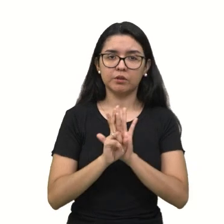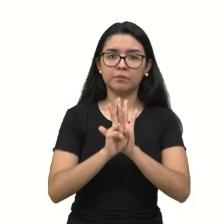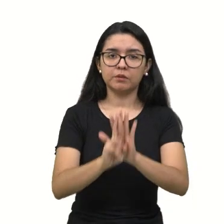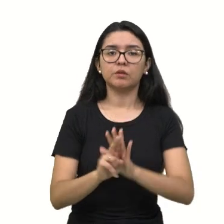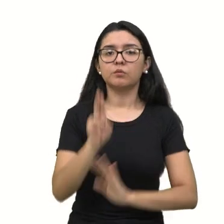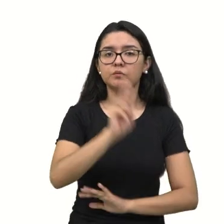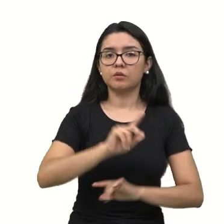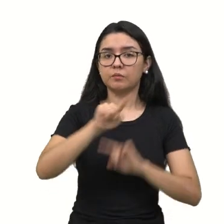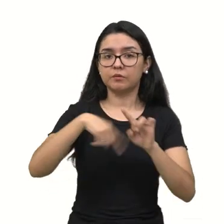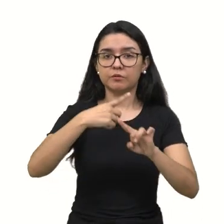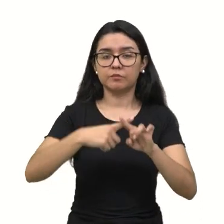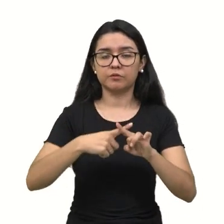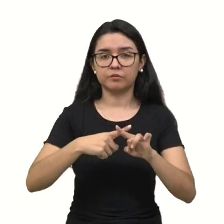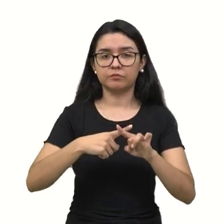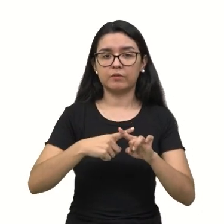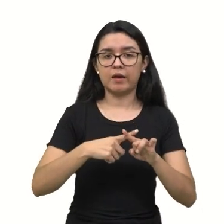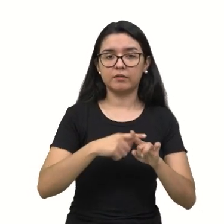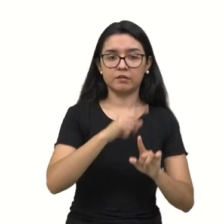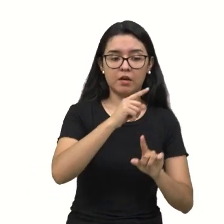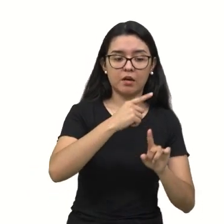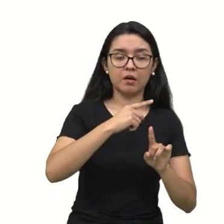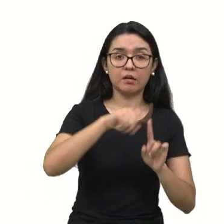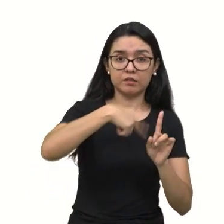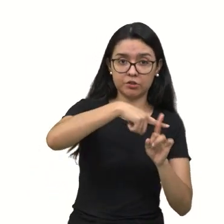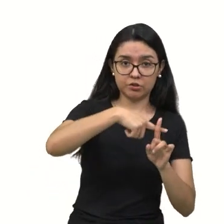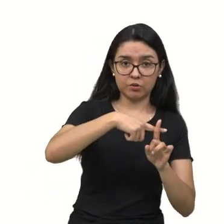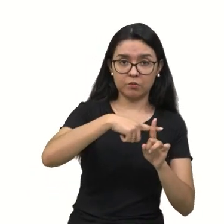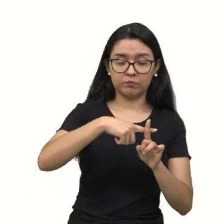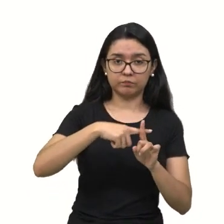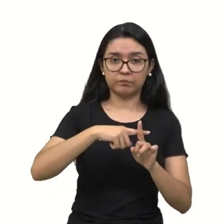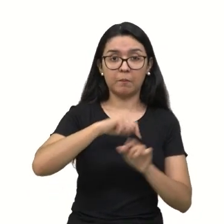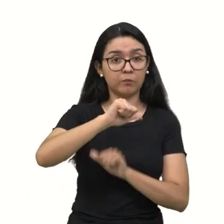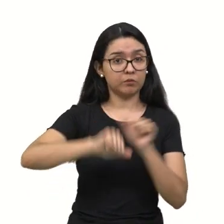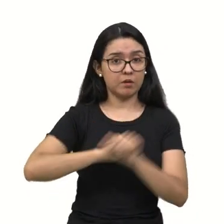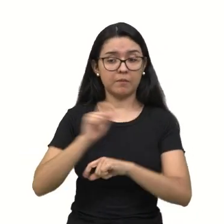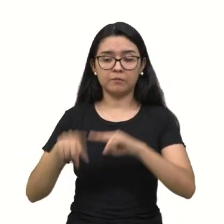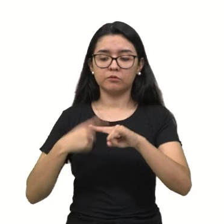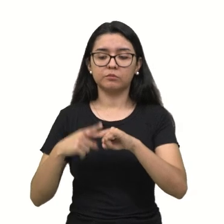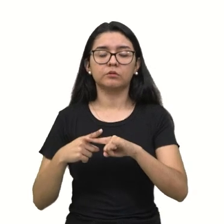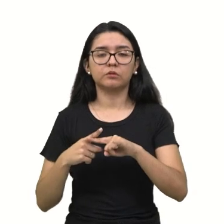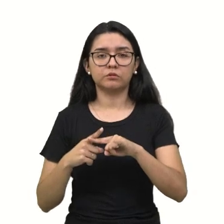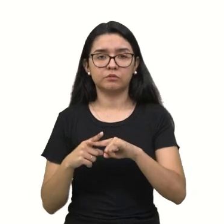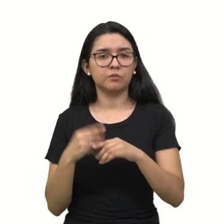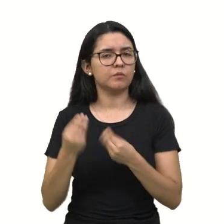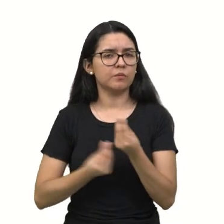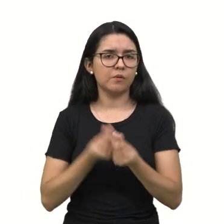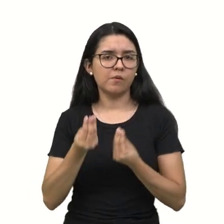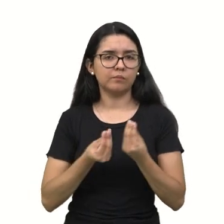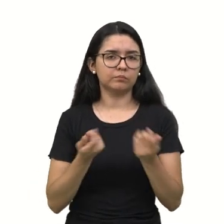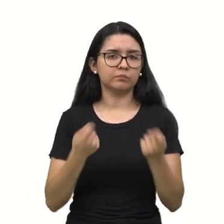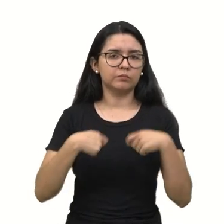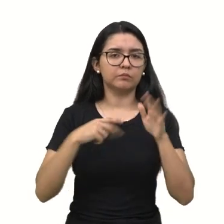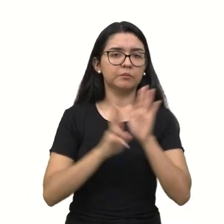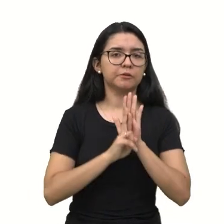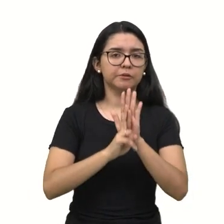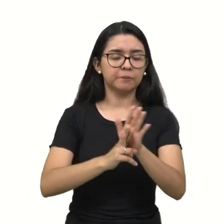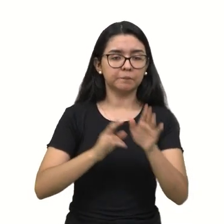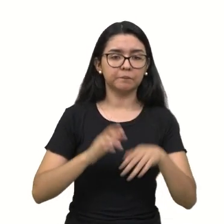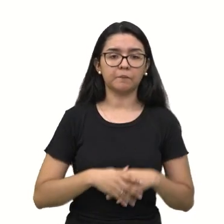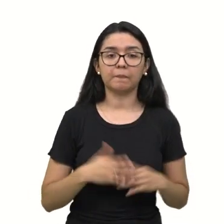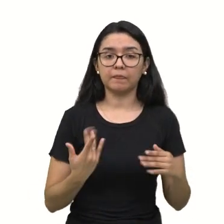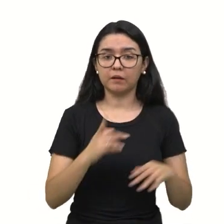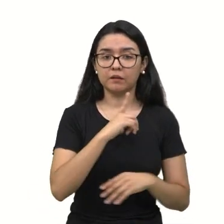representar essa adição aqui, cujas parcelas têm o mesmo valor, em forma de uma multiplicação? Nós